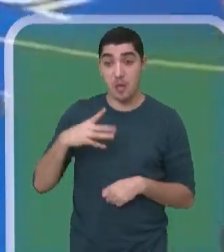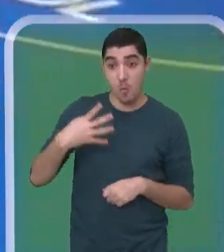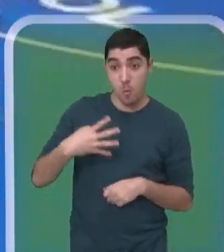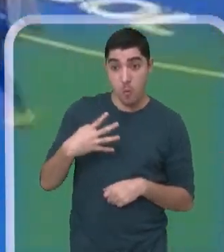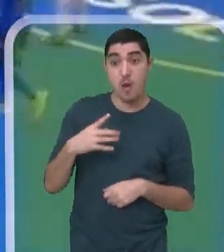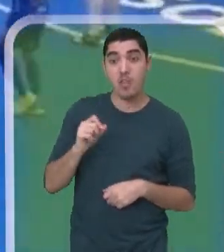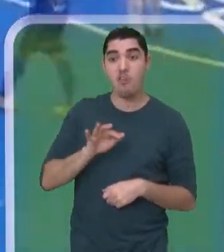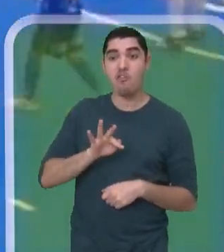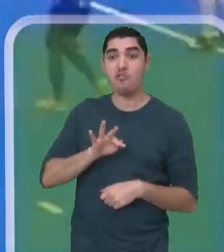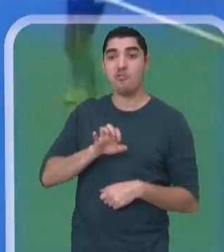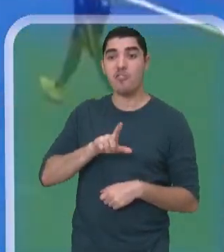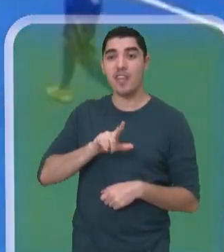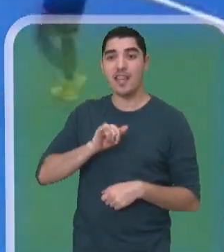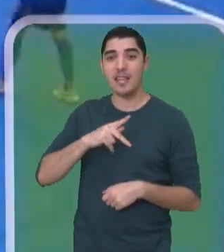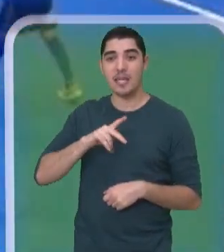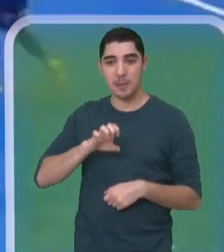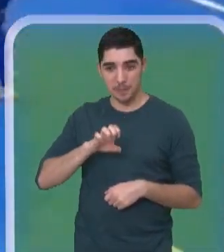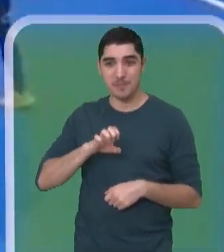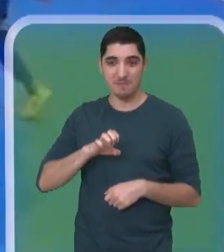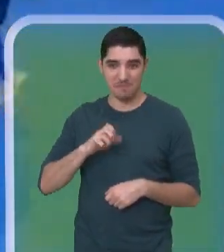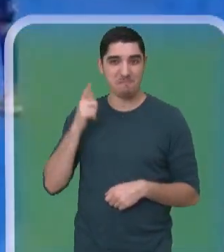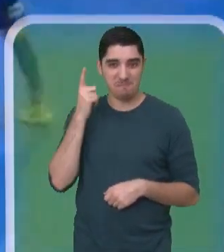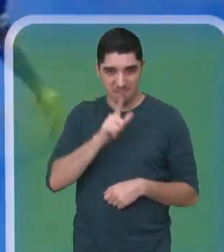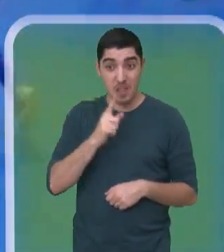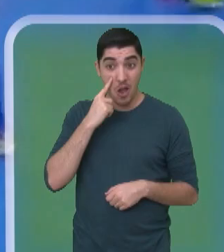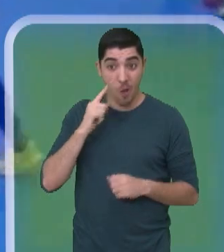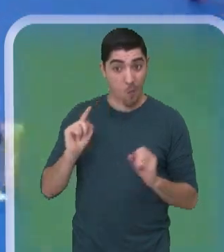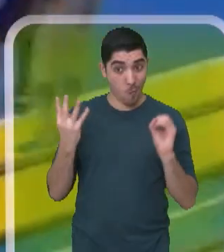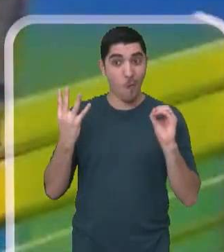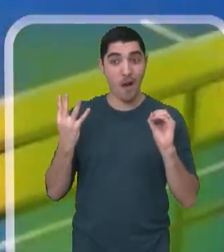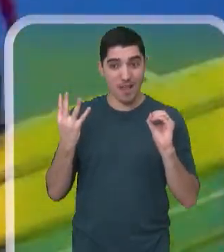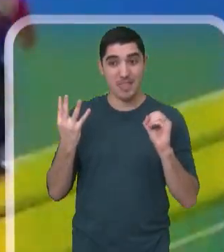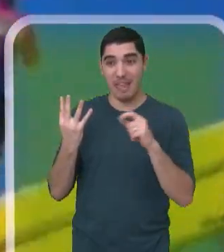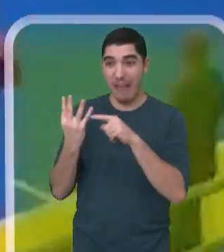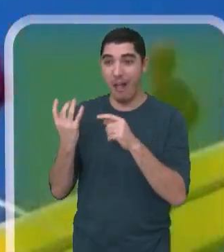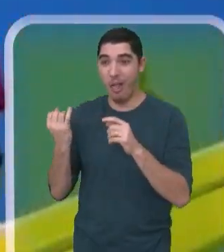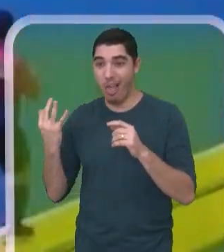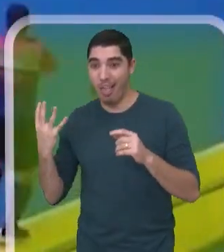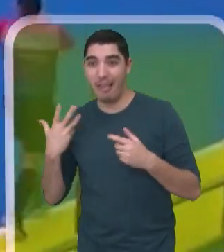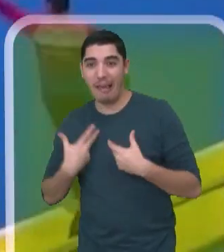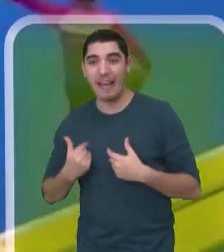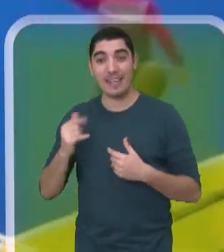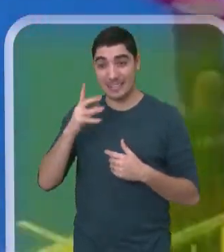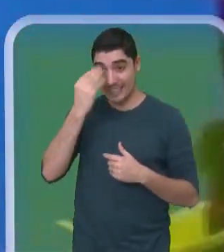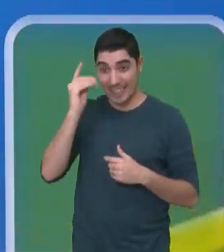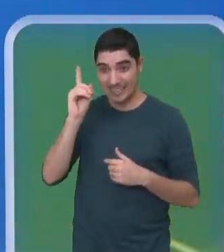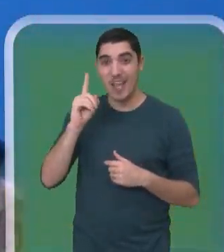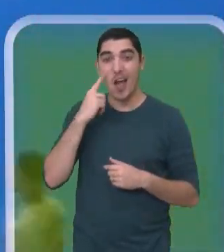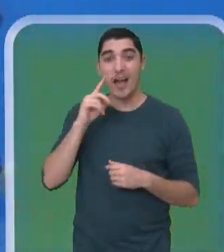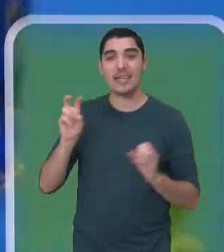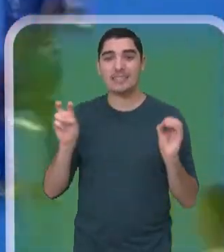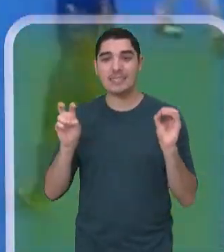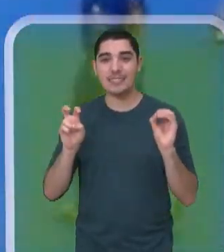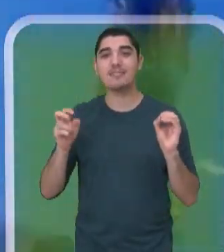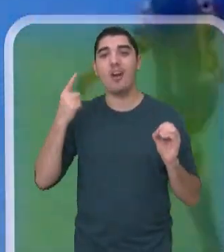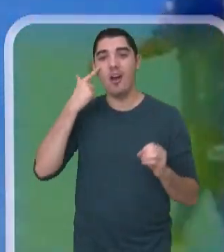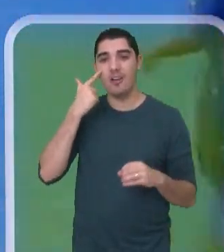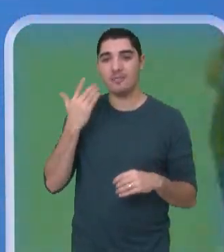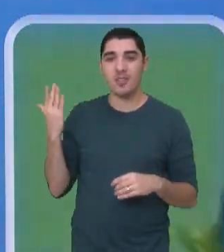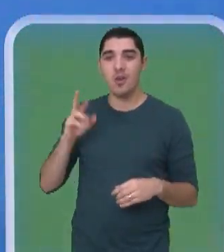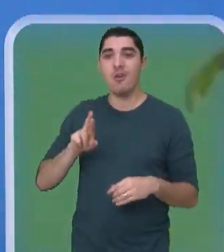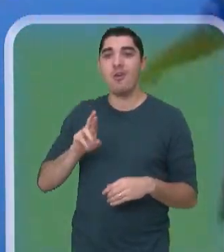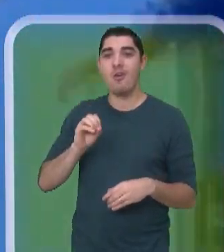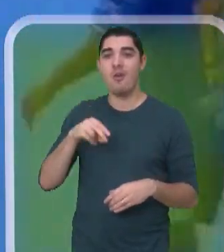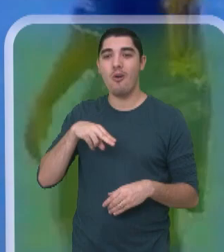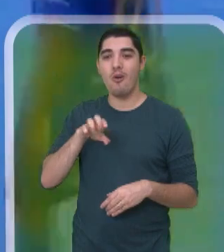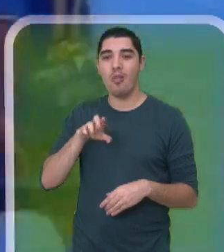aí, ó, Filipinho, botou pro fundo da rede, 4-0, não perca as contas, hein? 4-0 ainda na primeira etapa, o quinto saiu aí, ó, roubada de bola e o Ronei